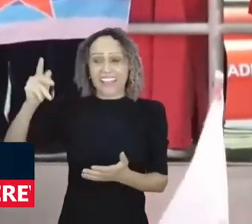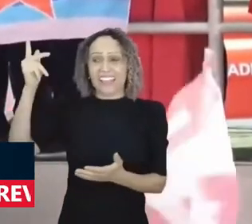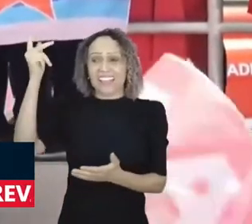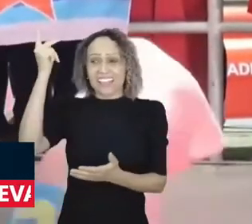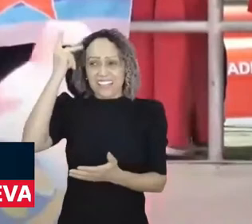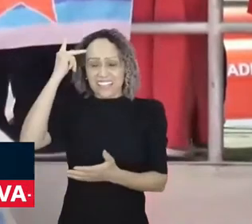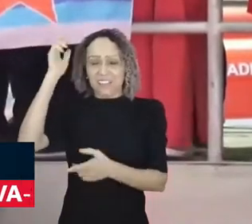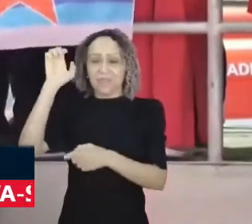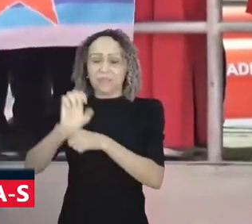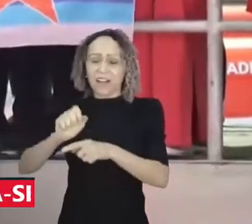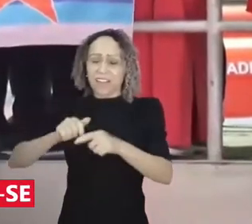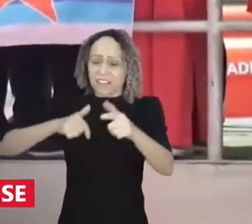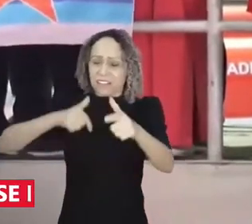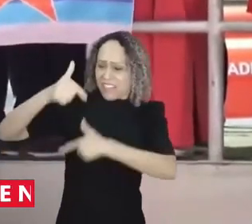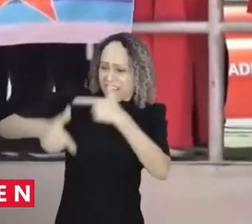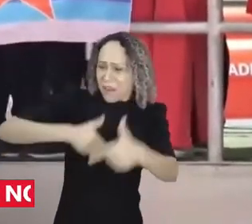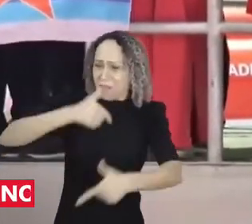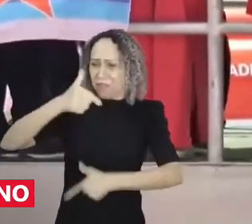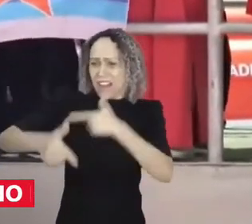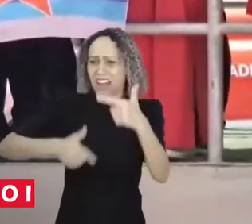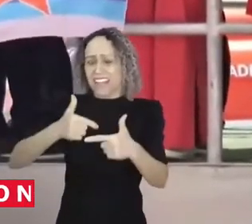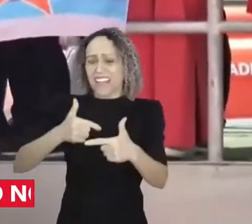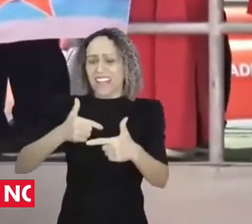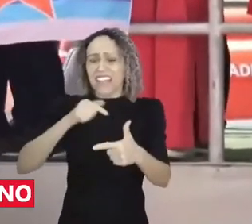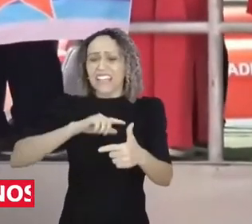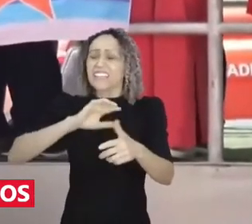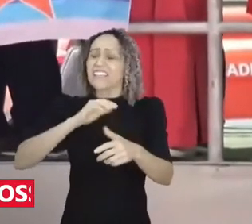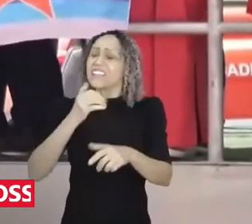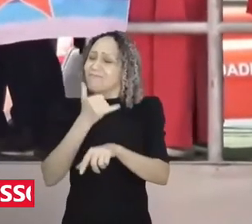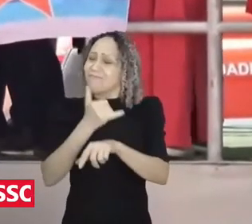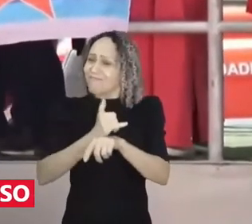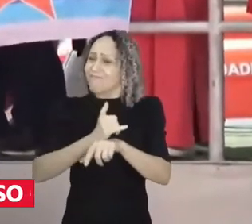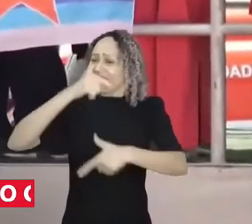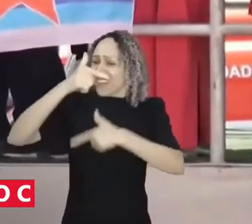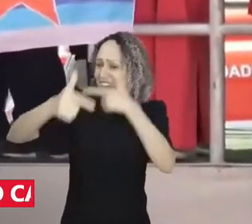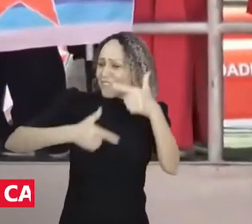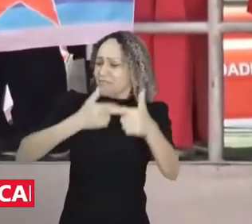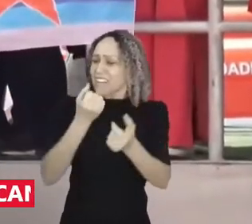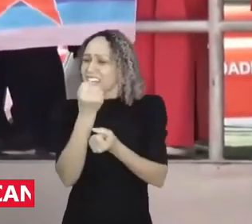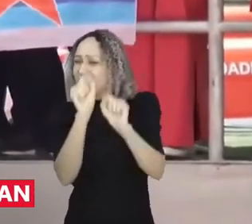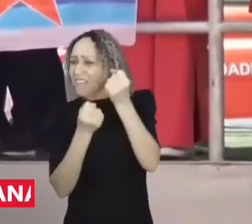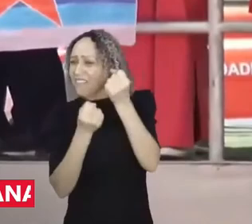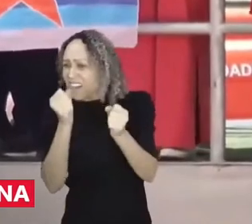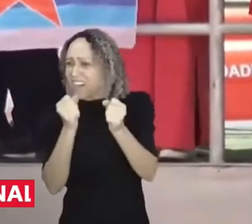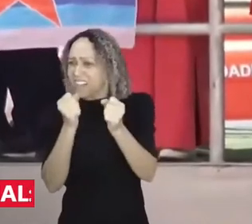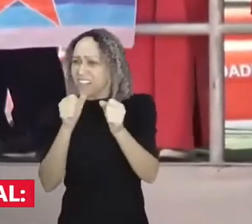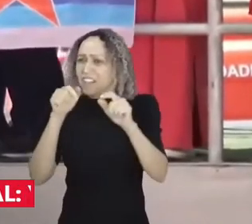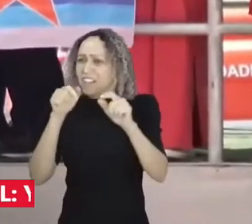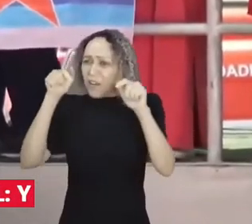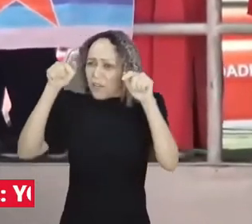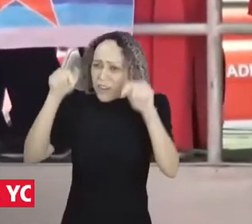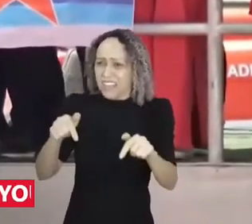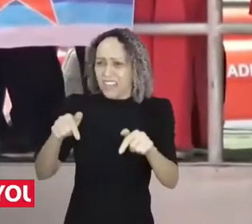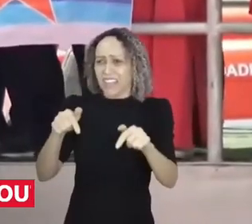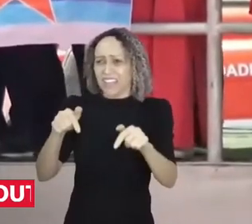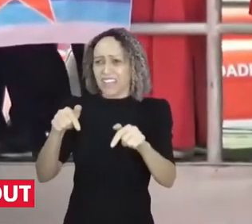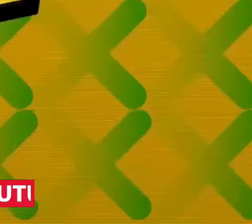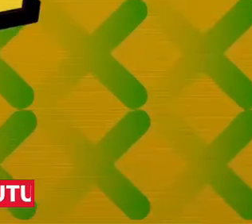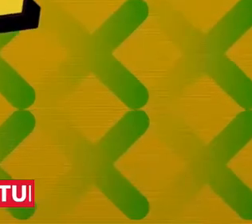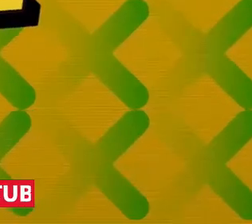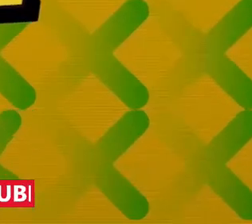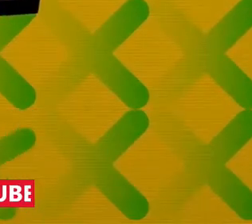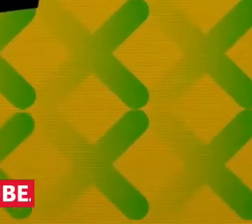o partido, foi aqui que ajudamos a fundar a CUT, foi aqui que ajudamos a fundar a Terra e foi aqui que vocês me elegeram presidente da